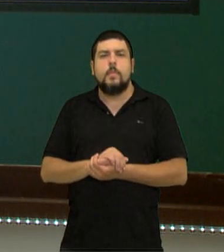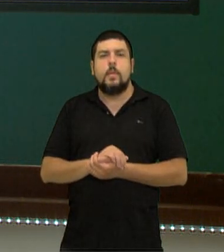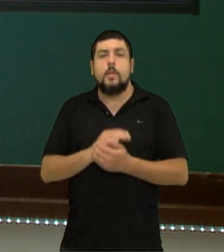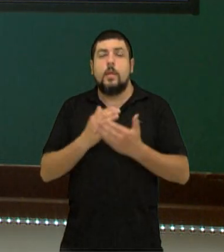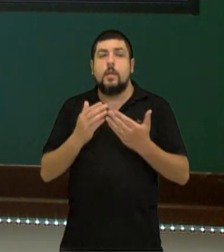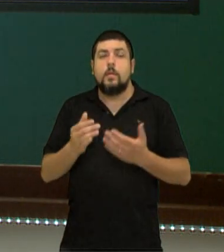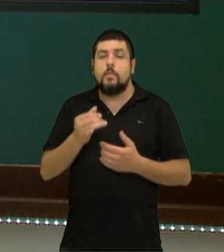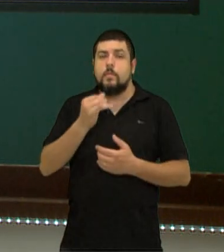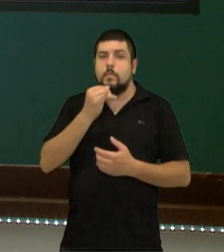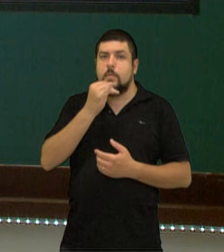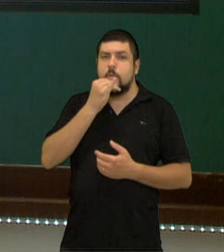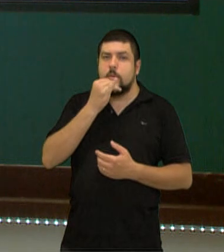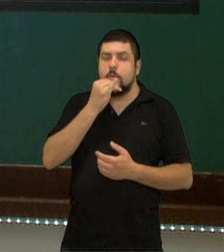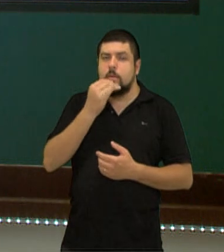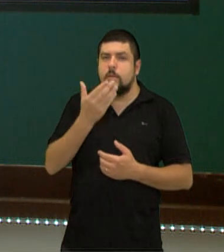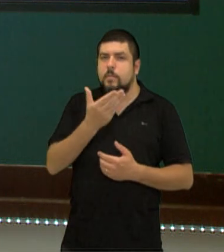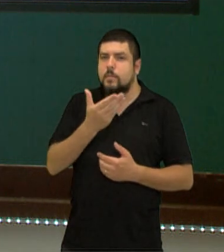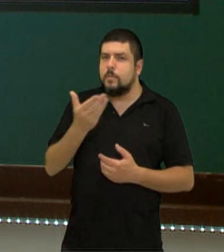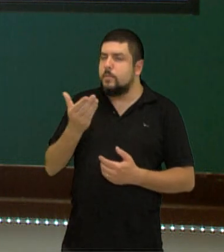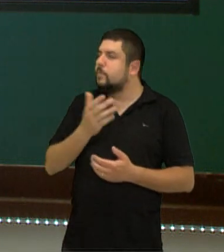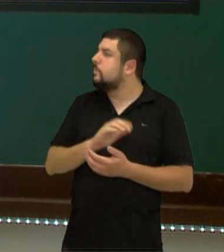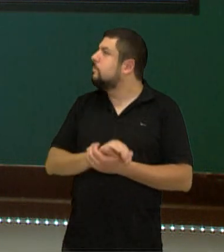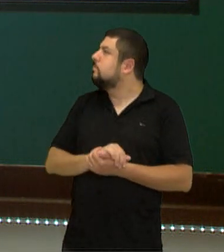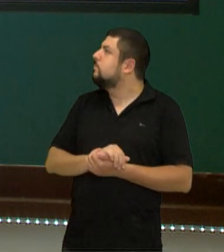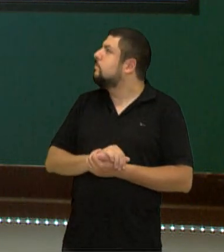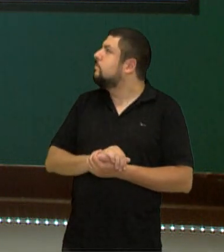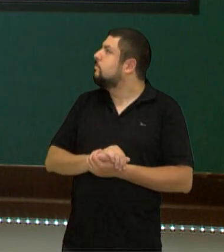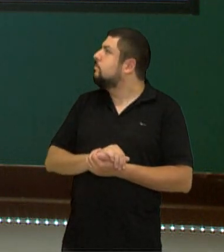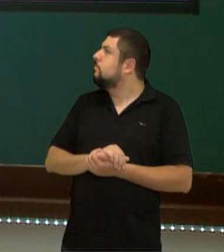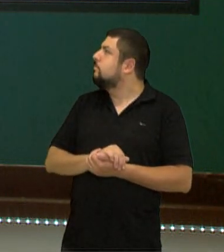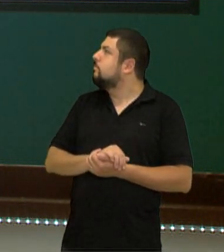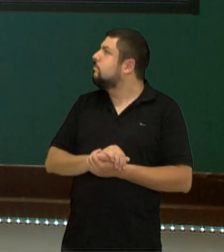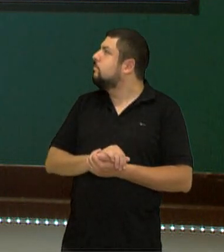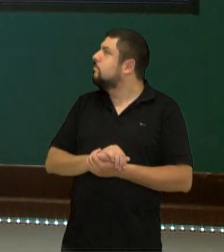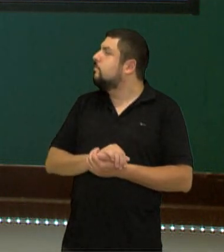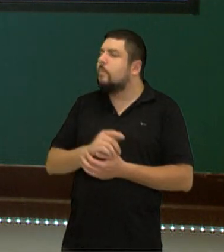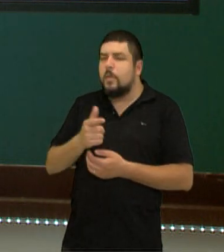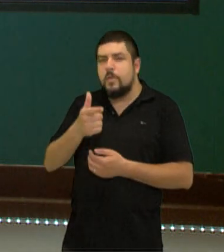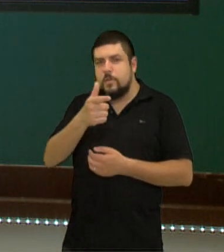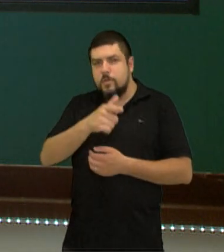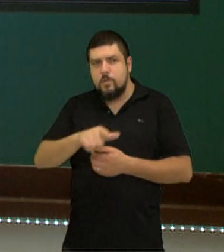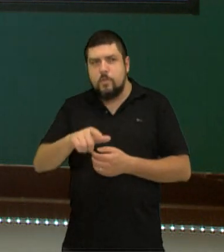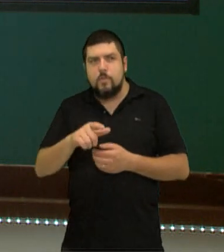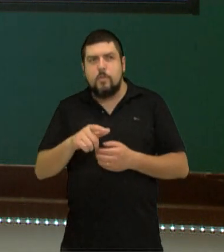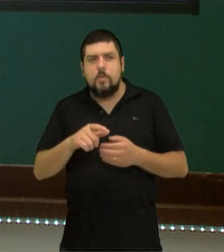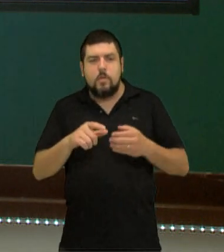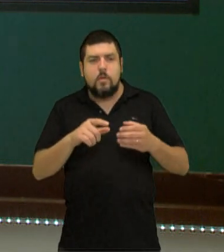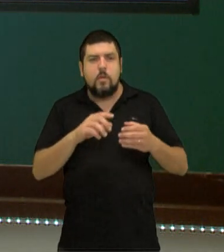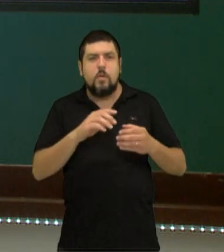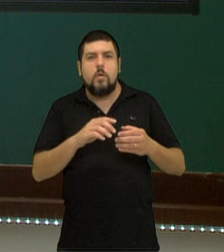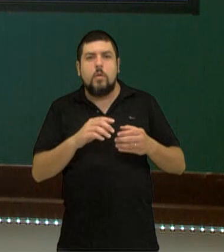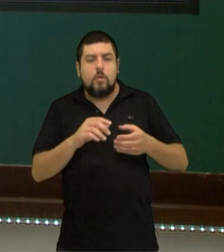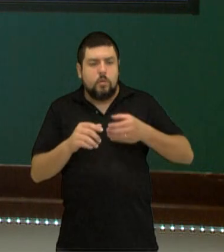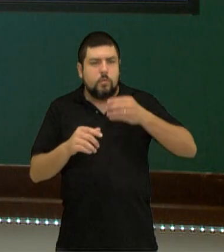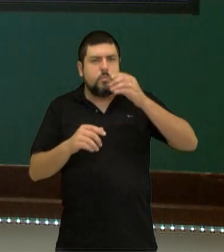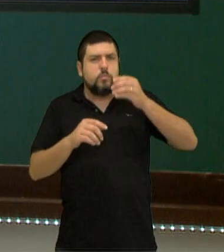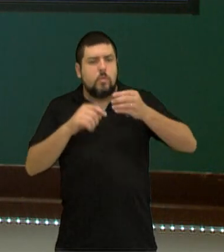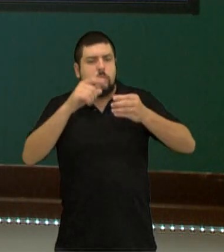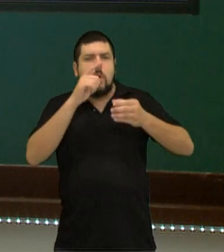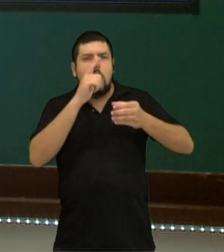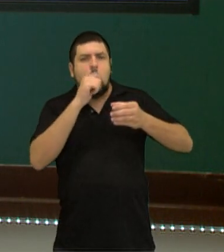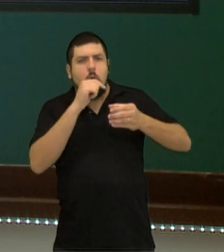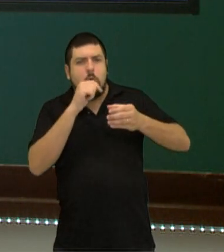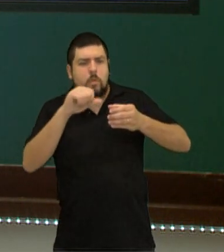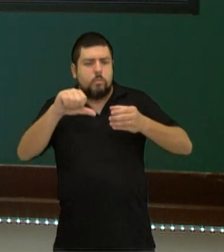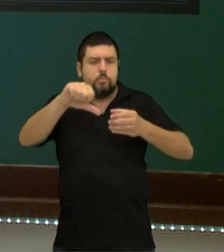dois exemplos para vocês. Novamente, o copo com água e óleo de cozinha.